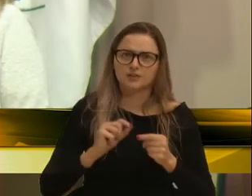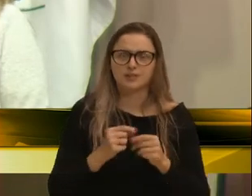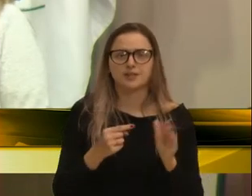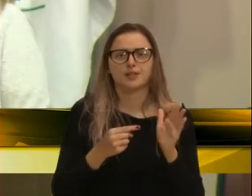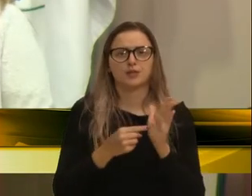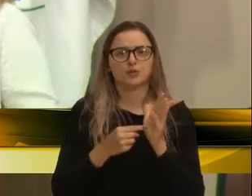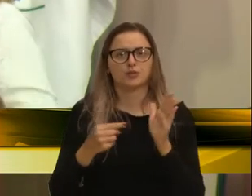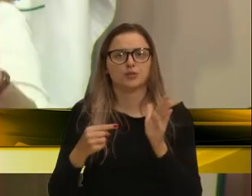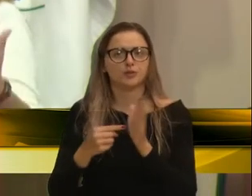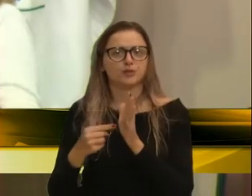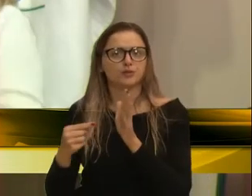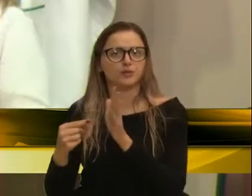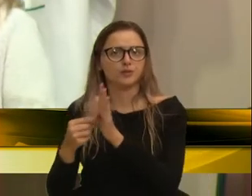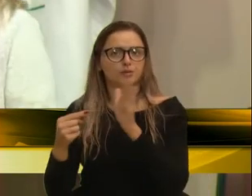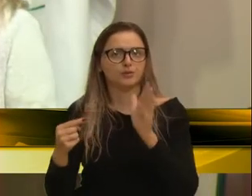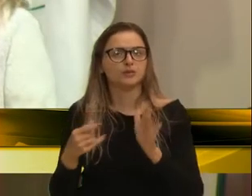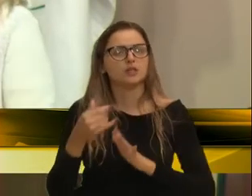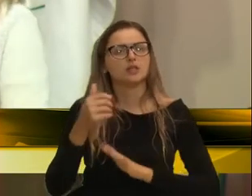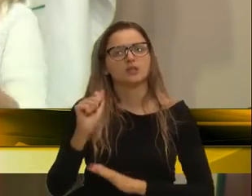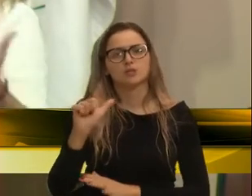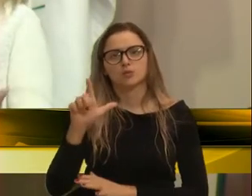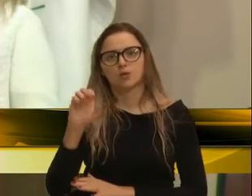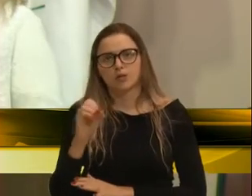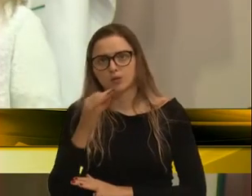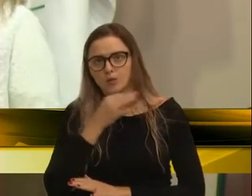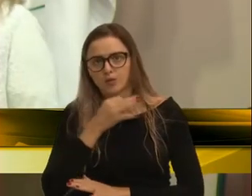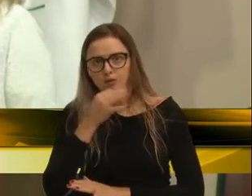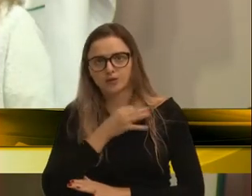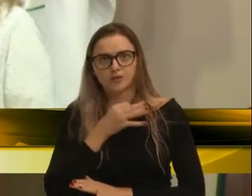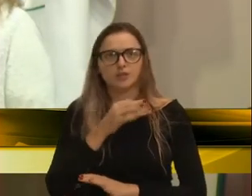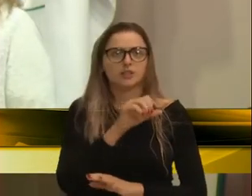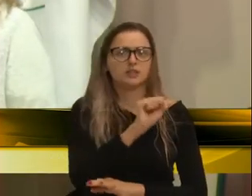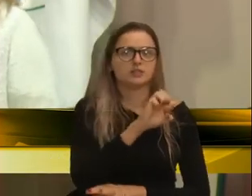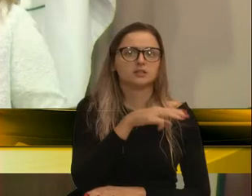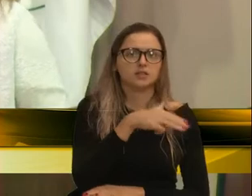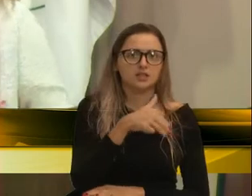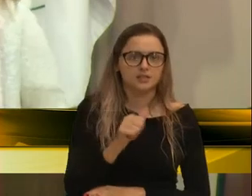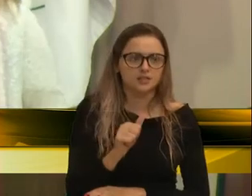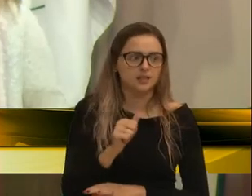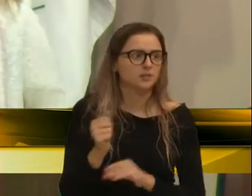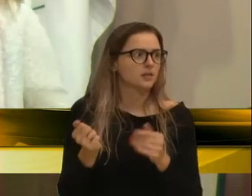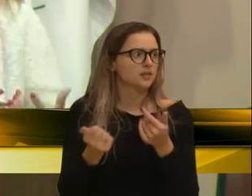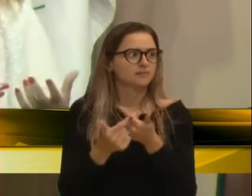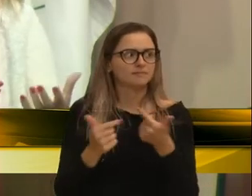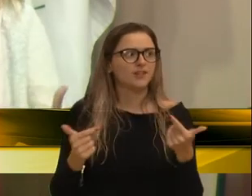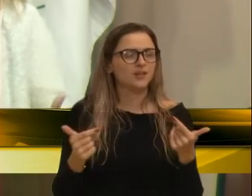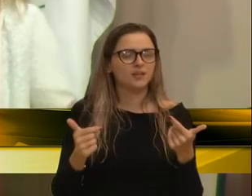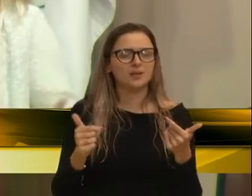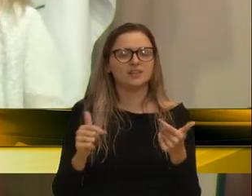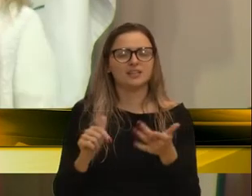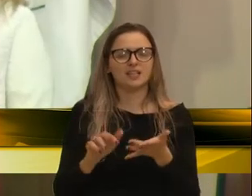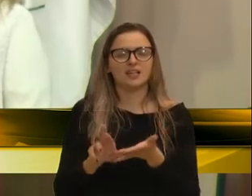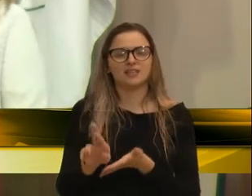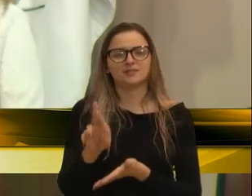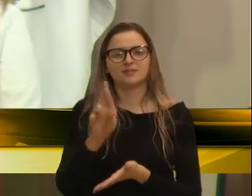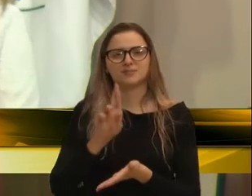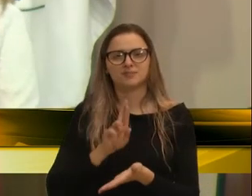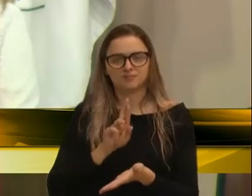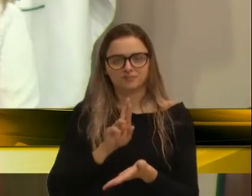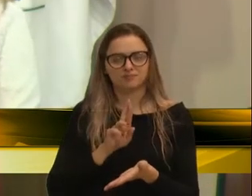denúncias via Locaxias e via SEMA e não terem os terrenos nas suas